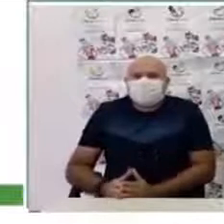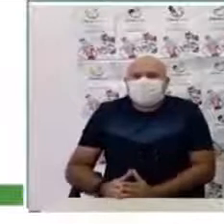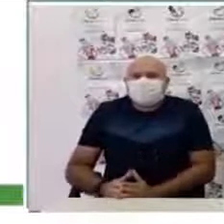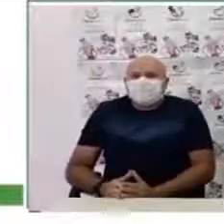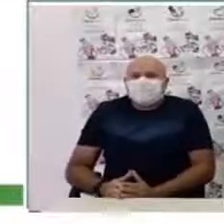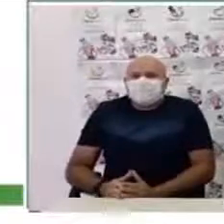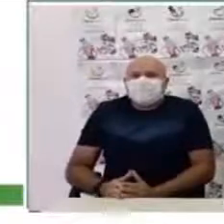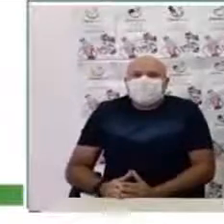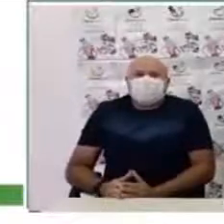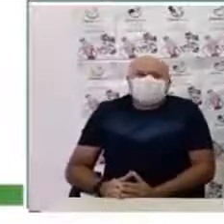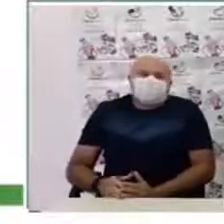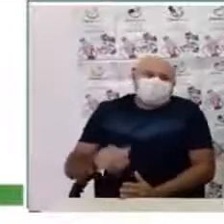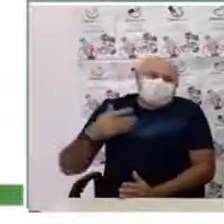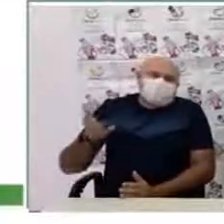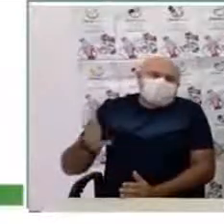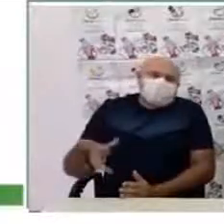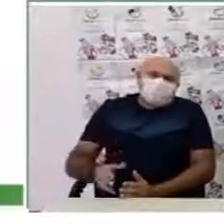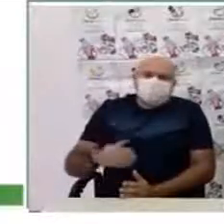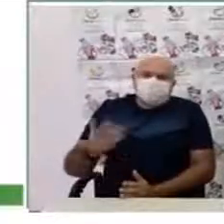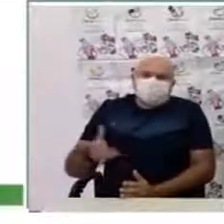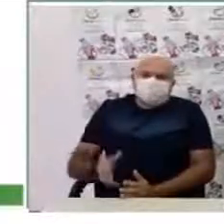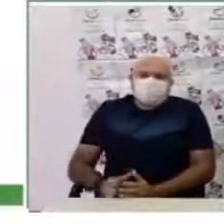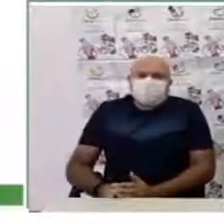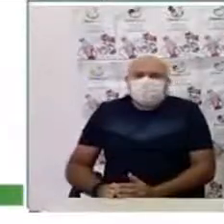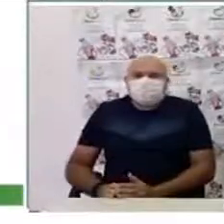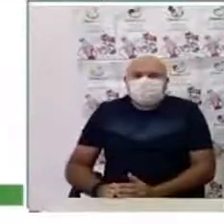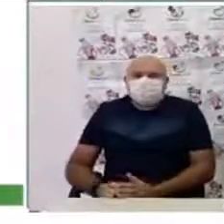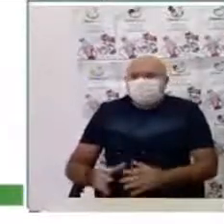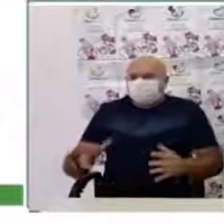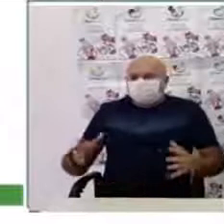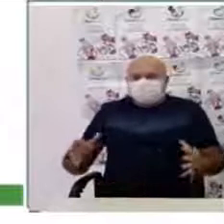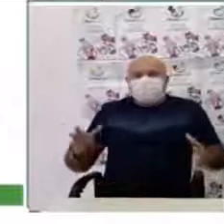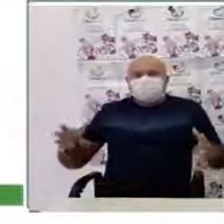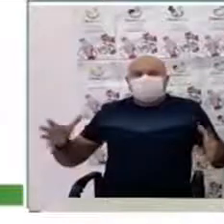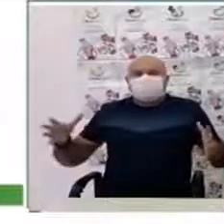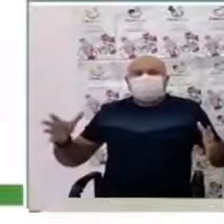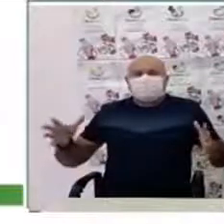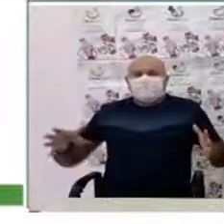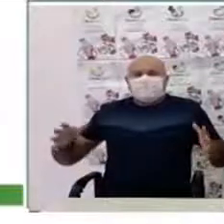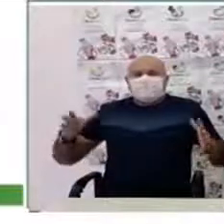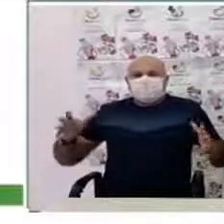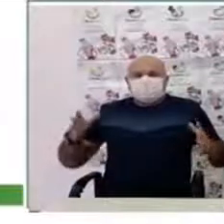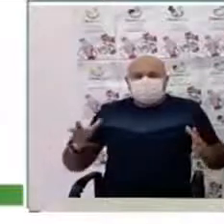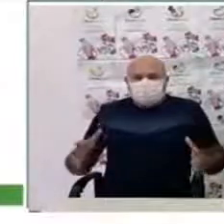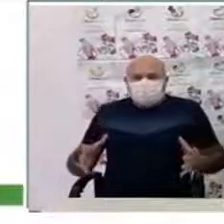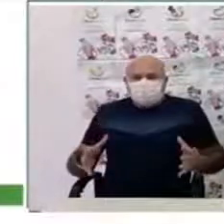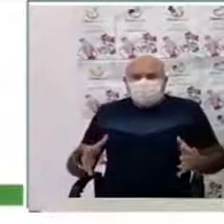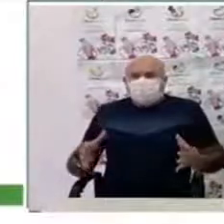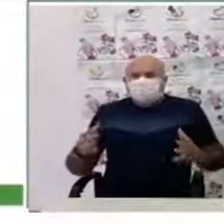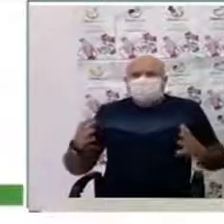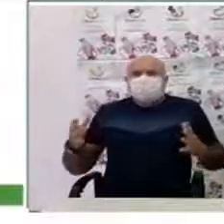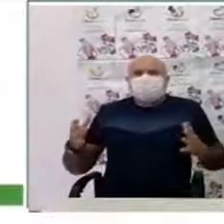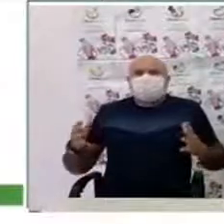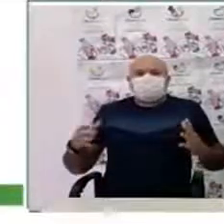mais, mas antigamente pode perguntar aos pais de vocês, os tios, avós, tinham as televisões de tubo. Hoje